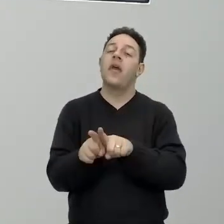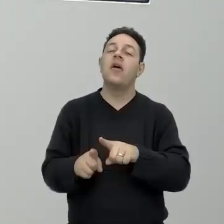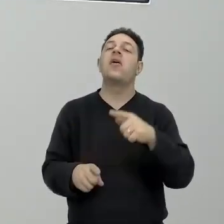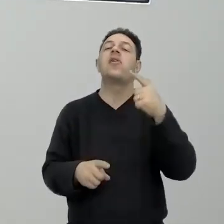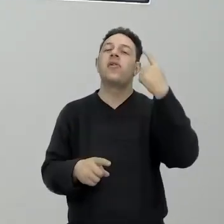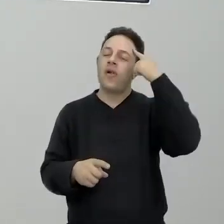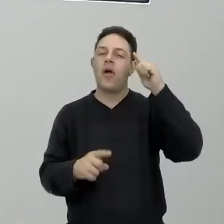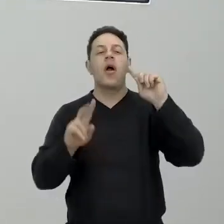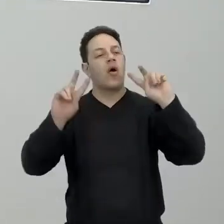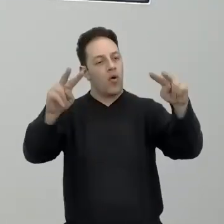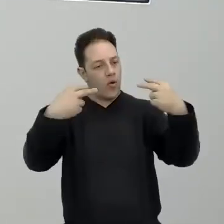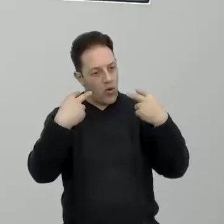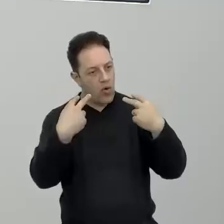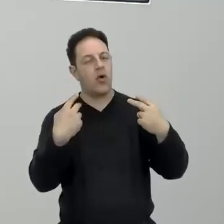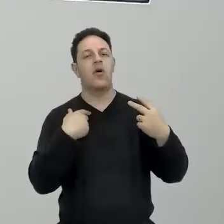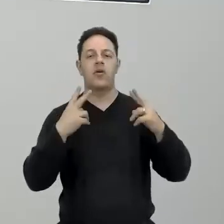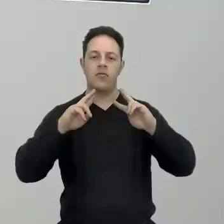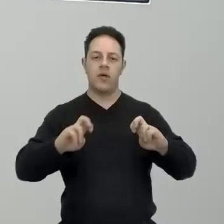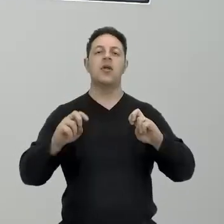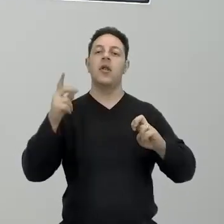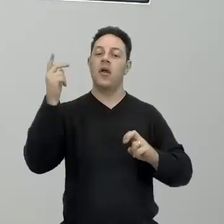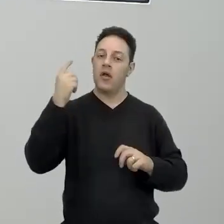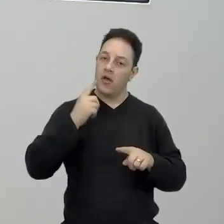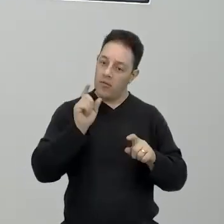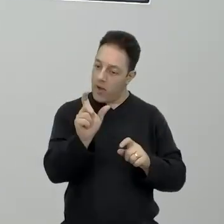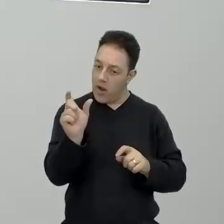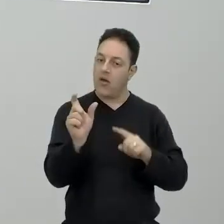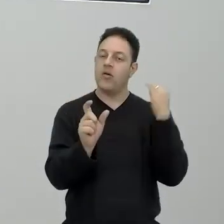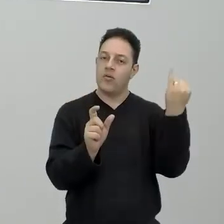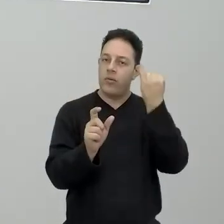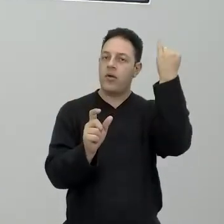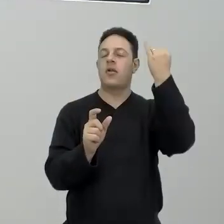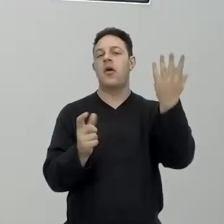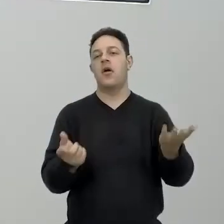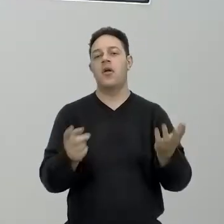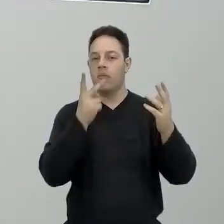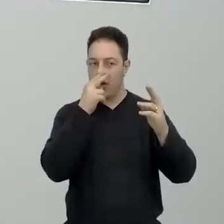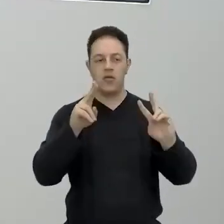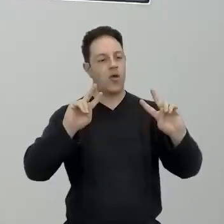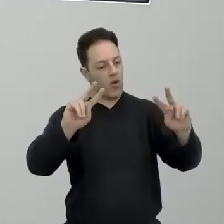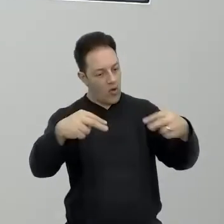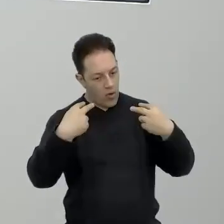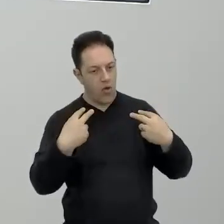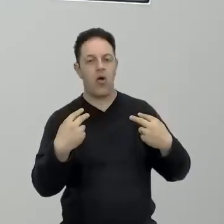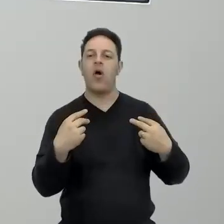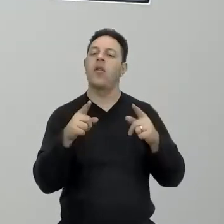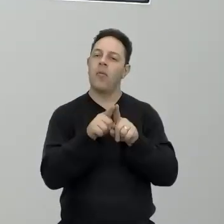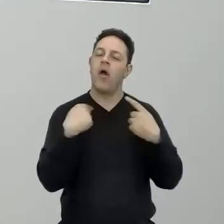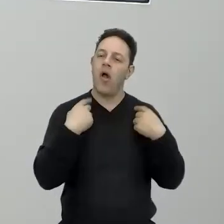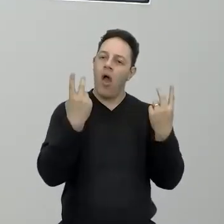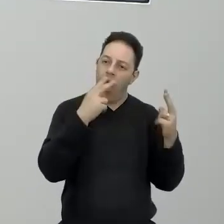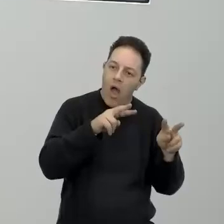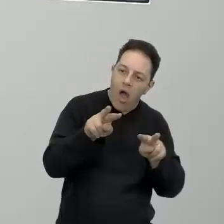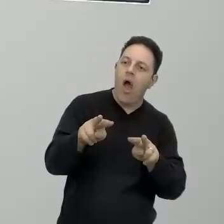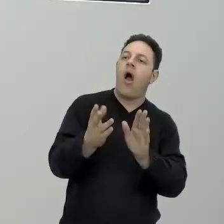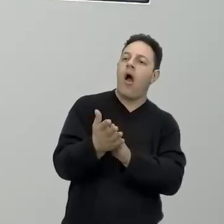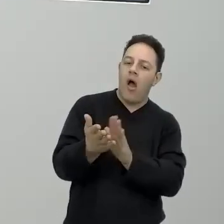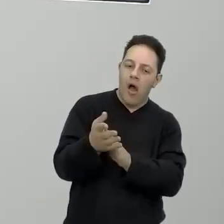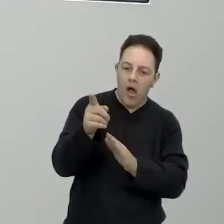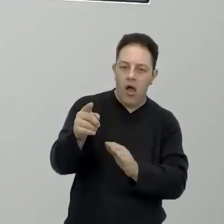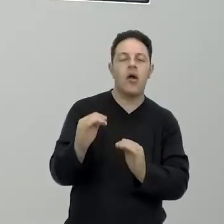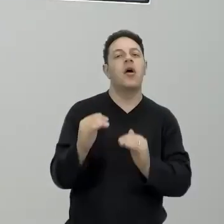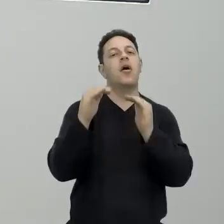do reconhecimento, né? Que são palavras importantes, o reconhecimento do outro, né? Quando a gente fala de reconhecer, a gente não tem